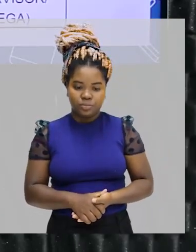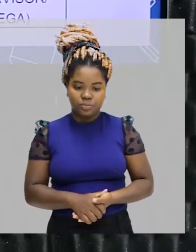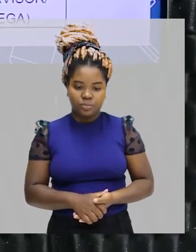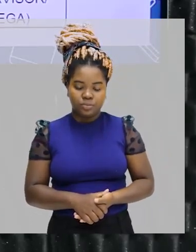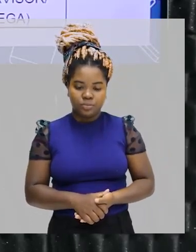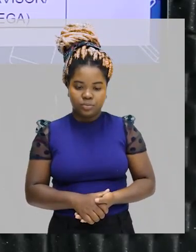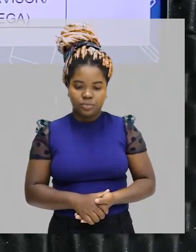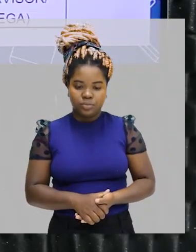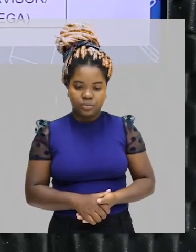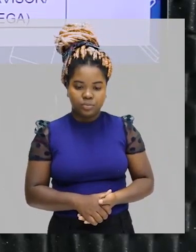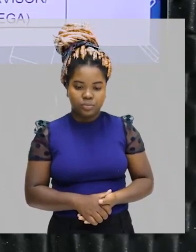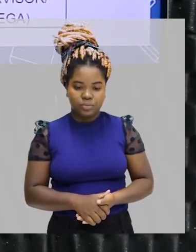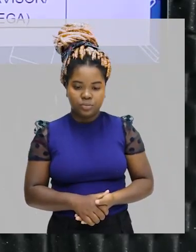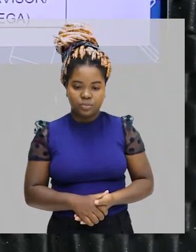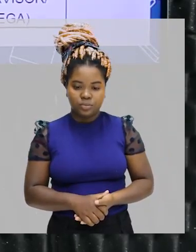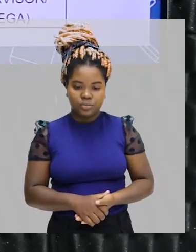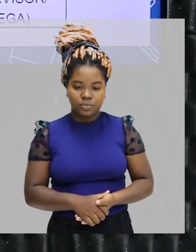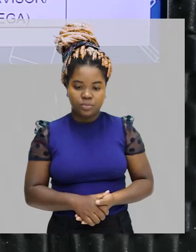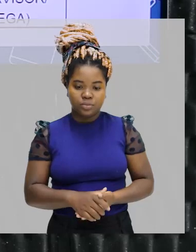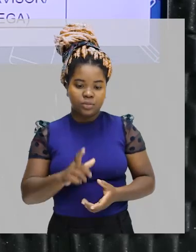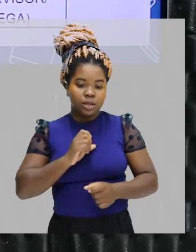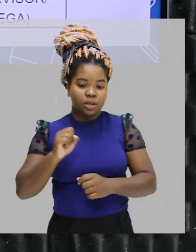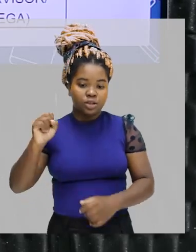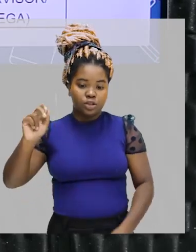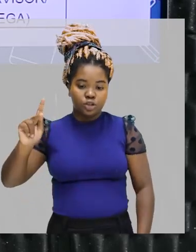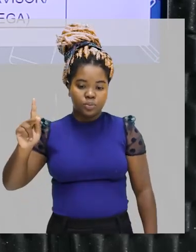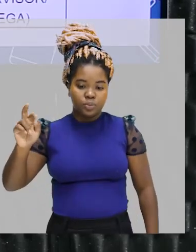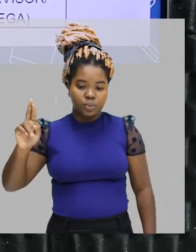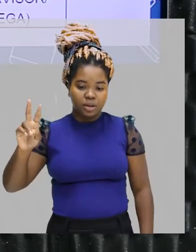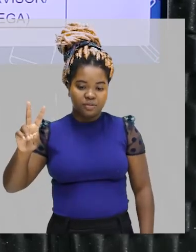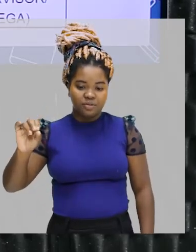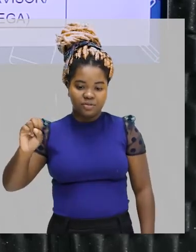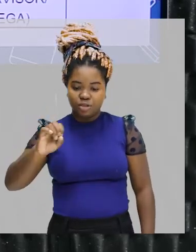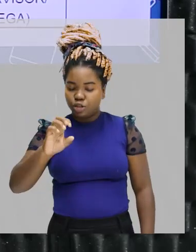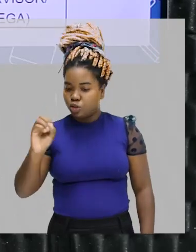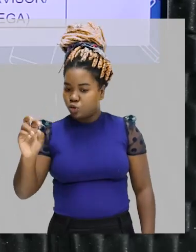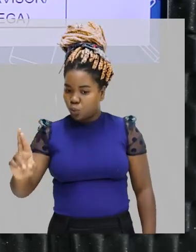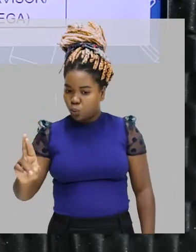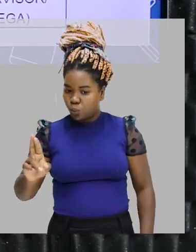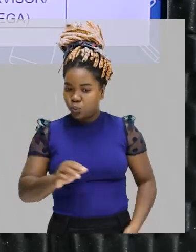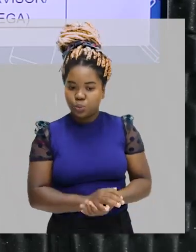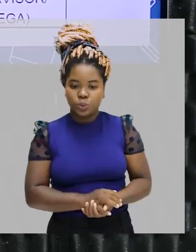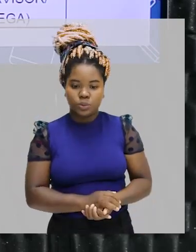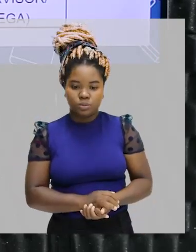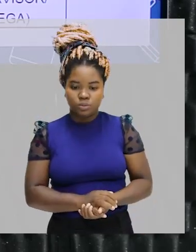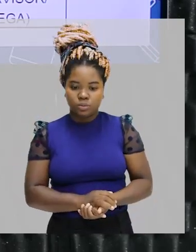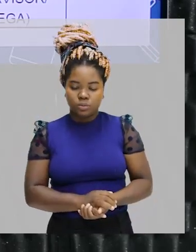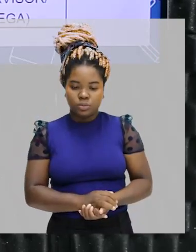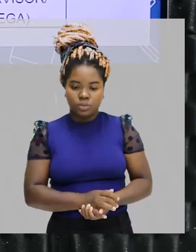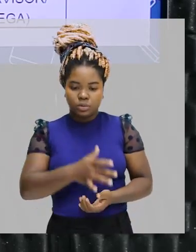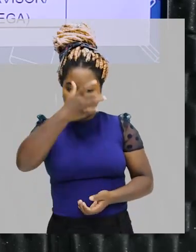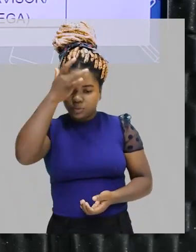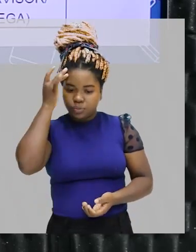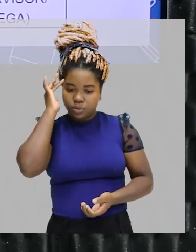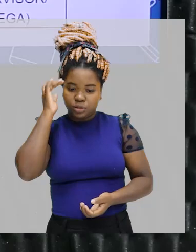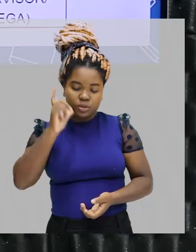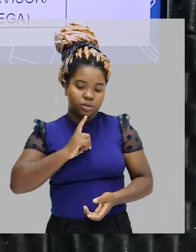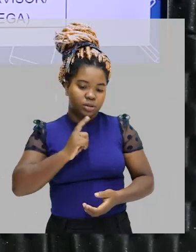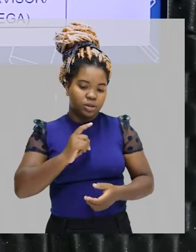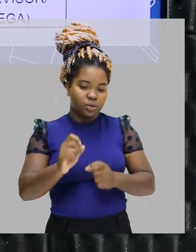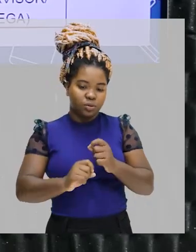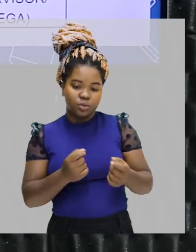ou a hora extra. Supervisor, coworker são termos que nós utilizamos para falar das pessoas com as quais